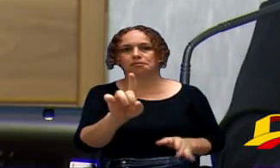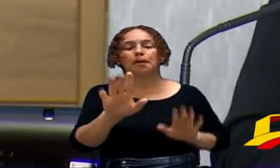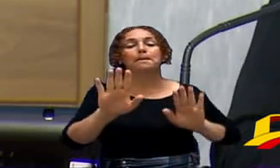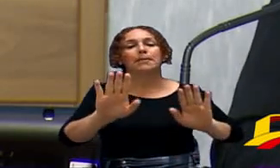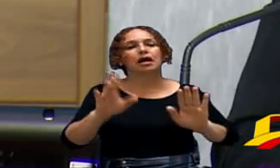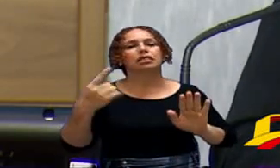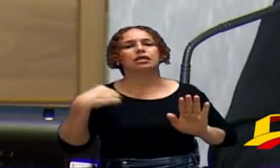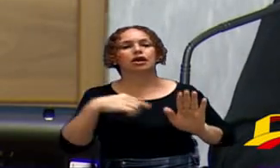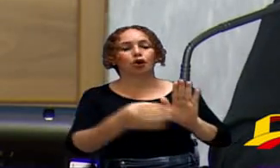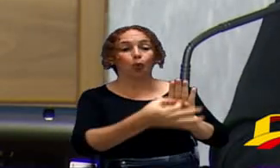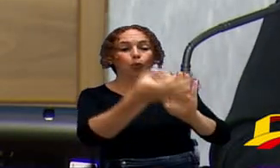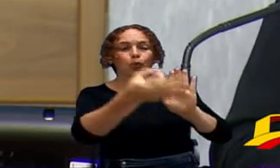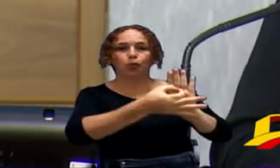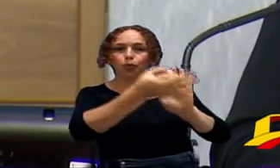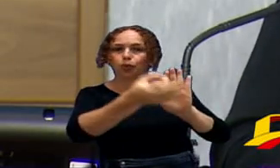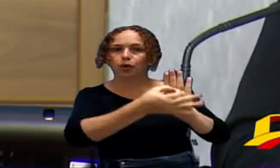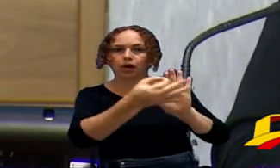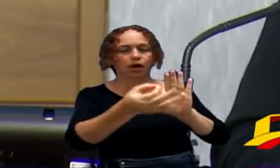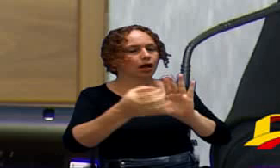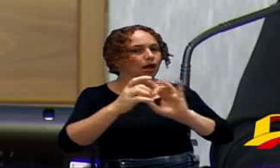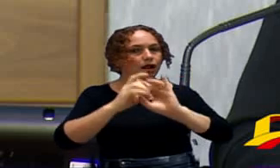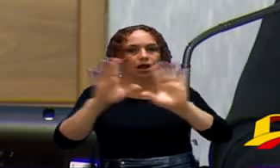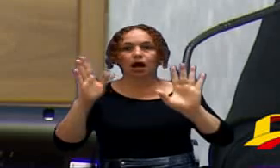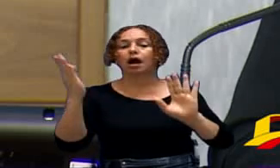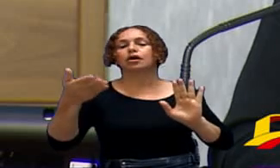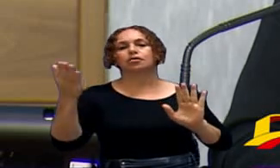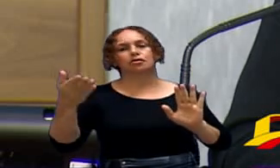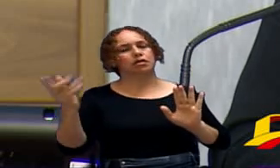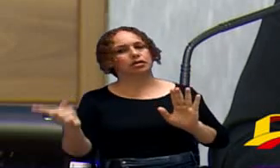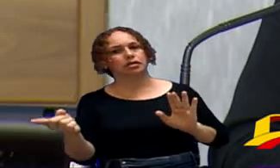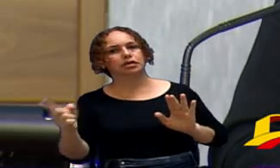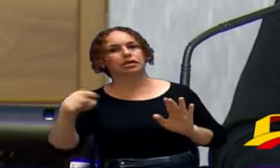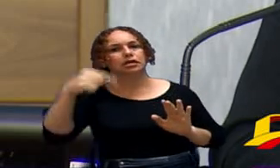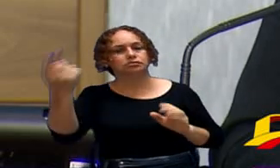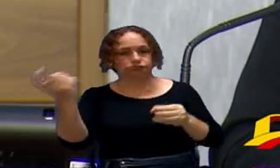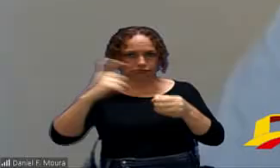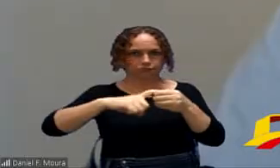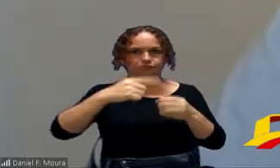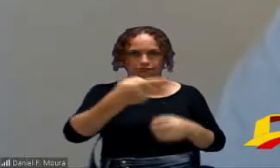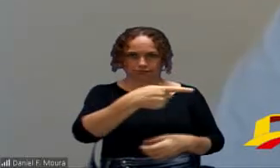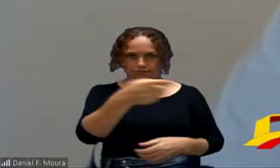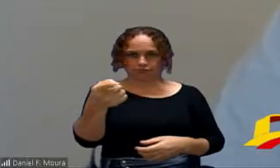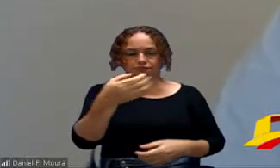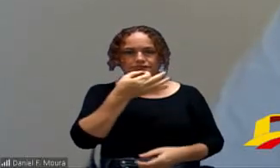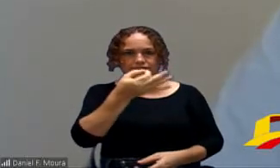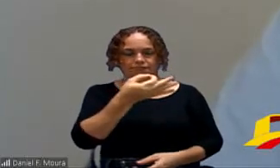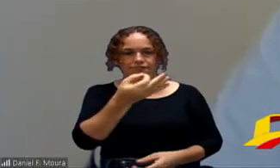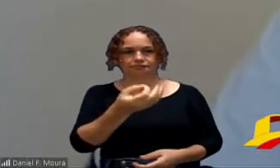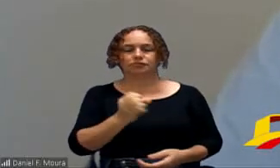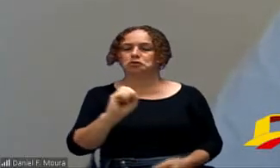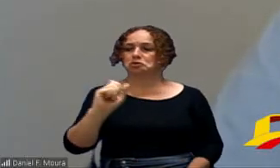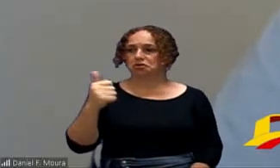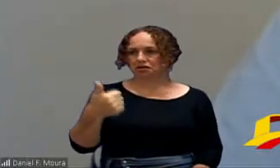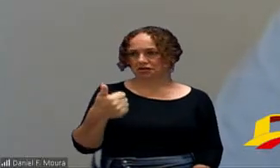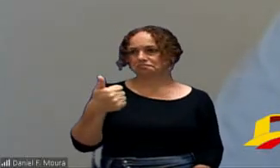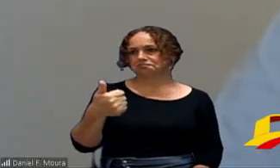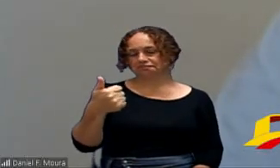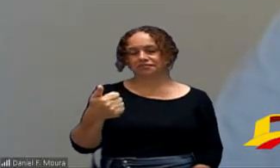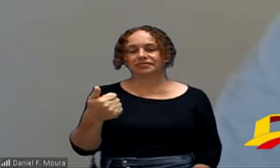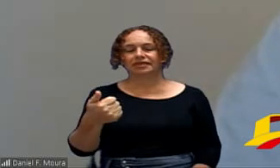outras pessoas e voltamos posteriormente com você. Tudo bem? Tudo jóia. E nisso eu vou tentar ver como eu faço para compartilhar o meu vídeo, que acabou não